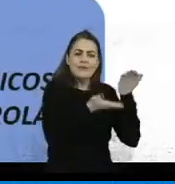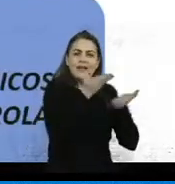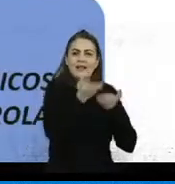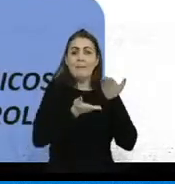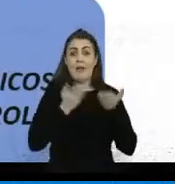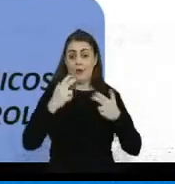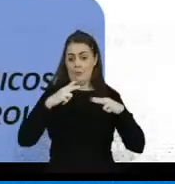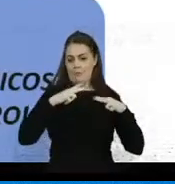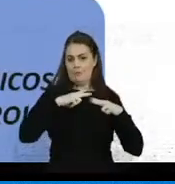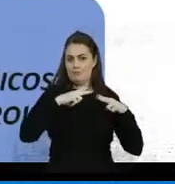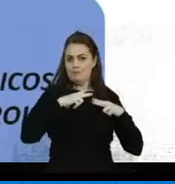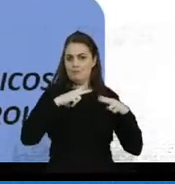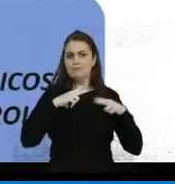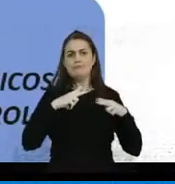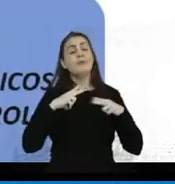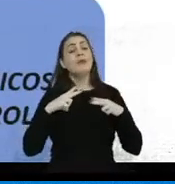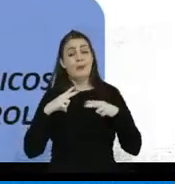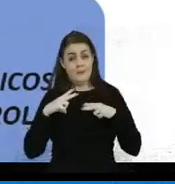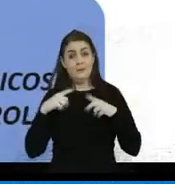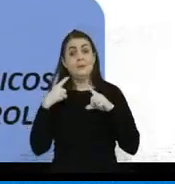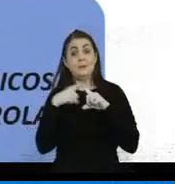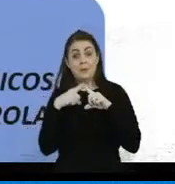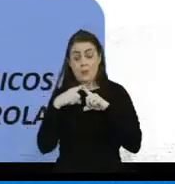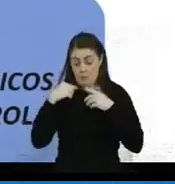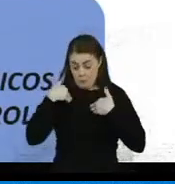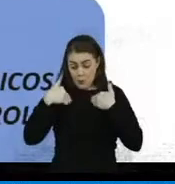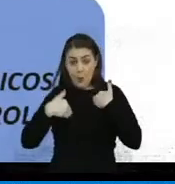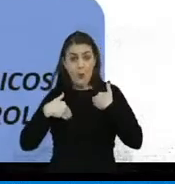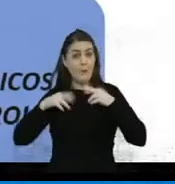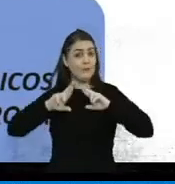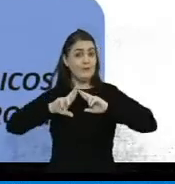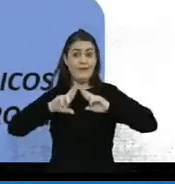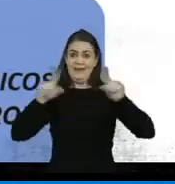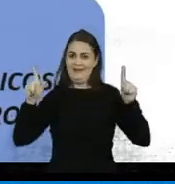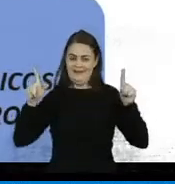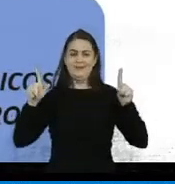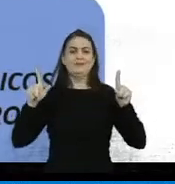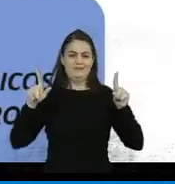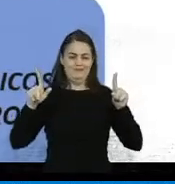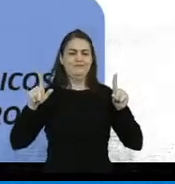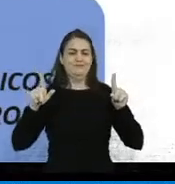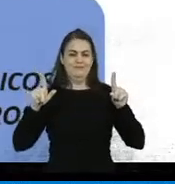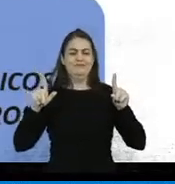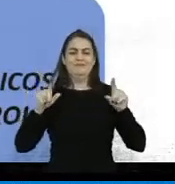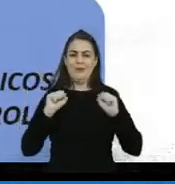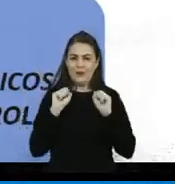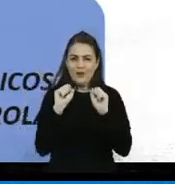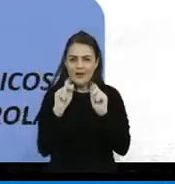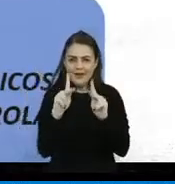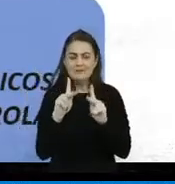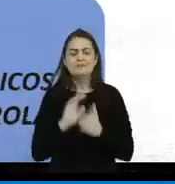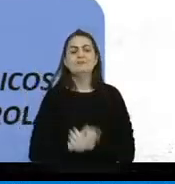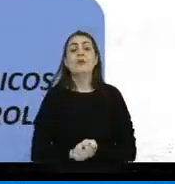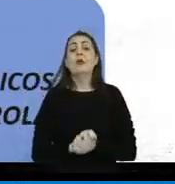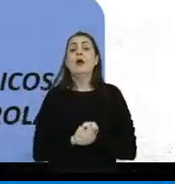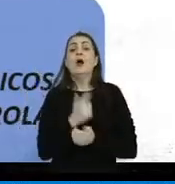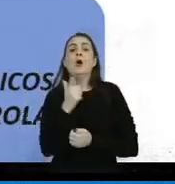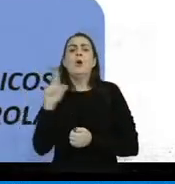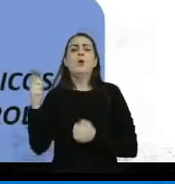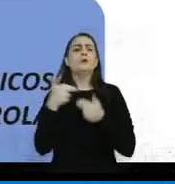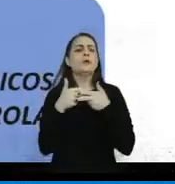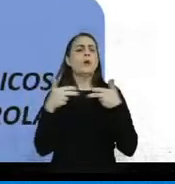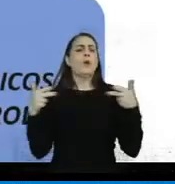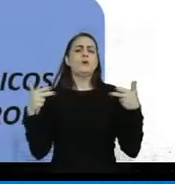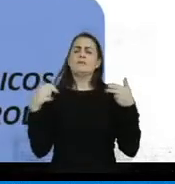um não funciona para o outro, tá certo? Bom, e outra coisa muito, muito, muito importante para quem tem fibromialgia, para a